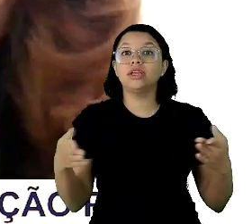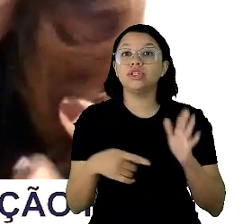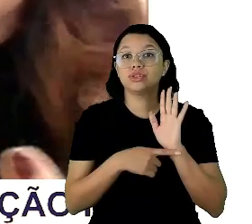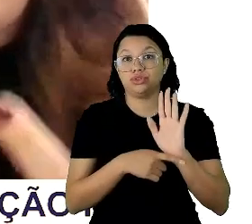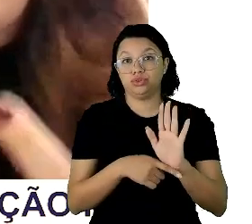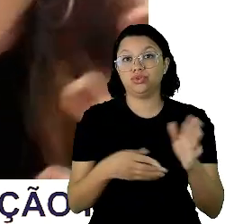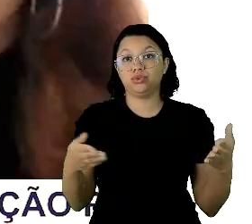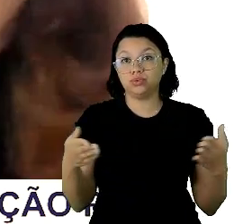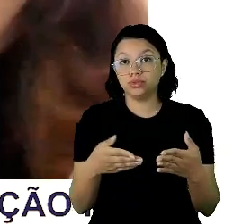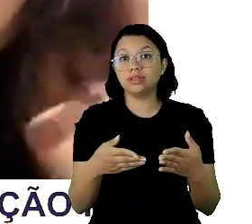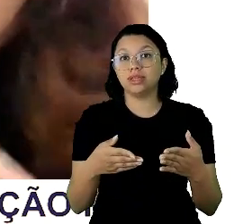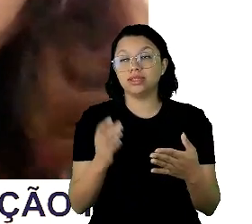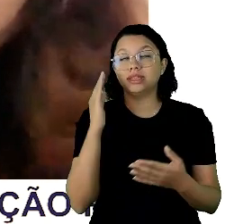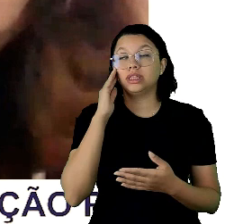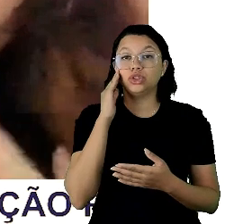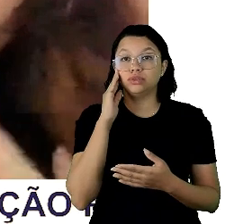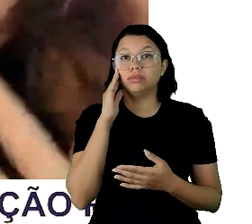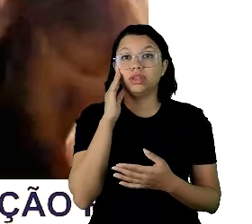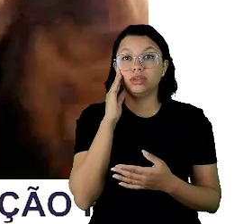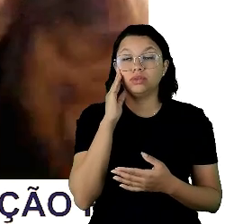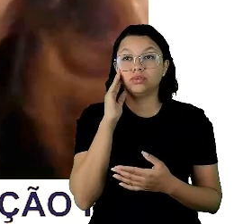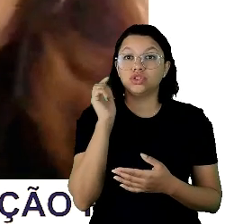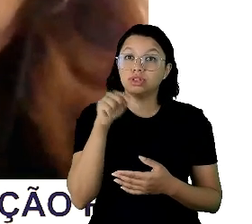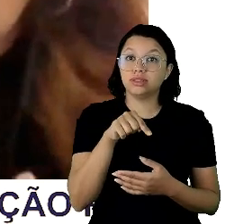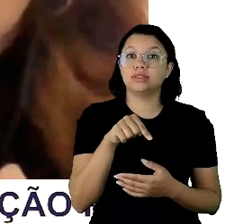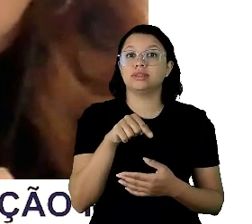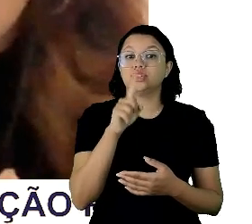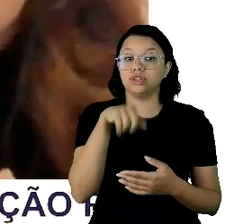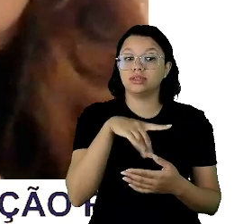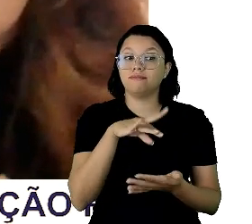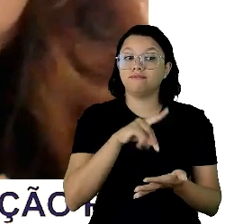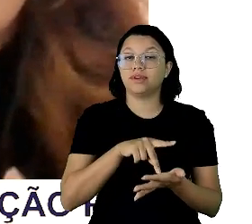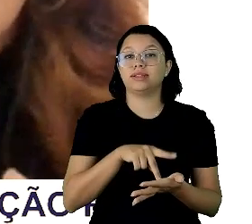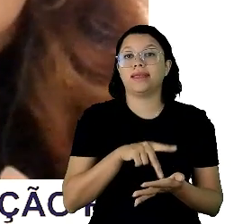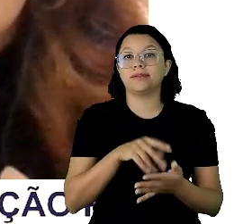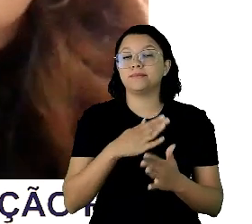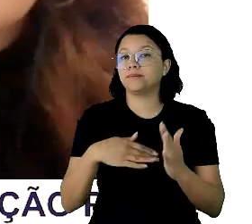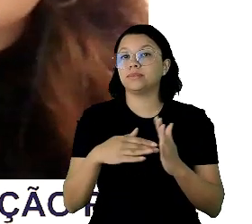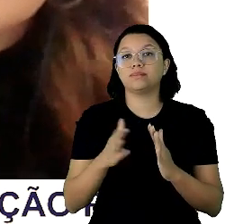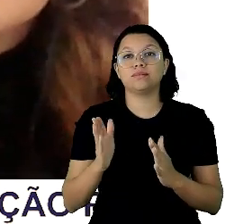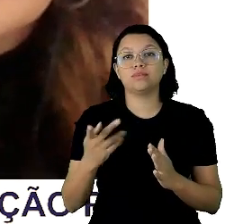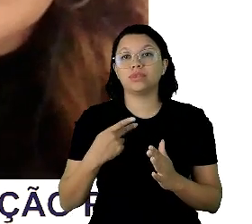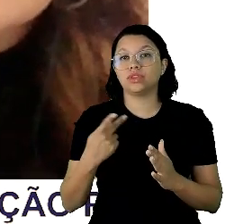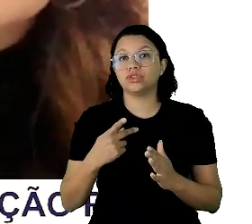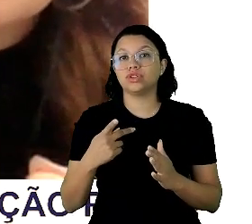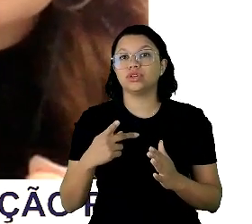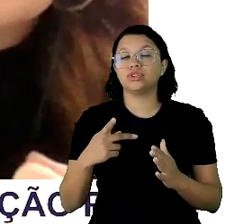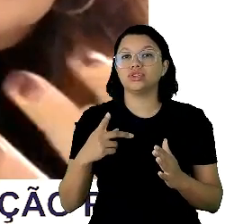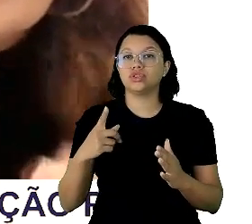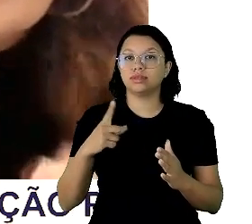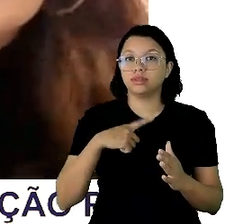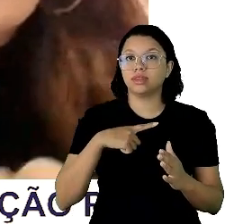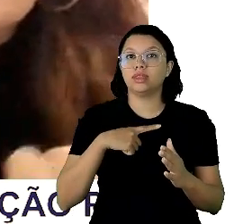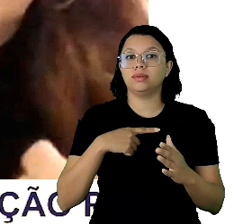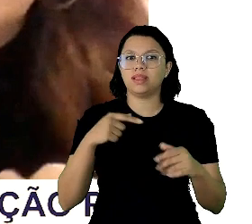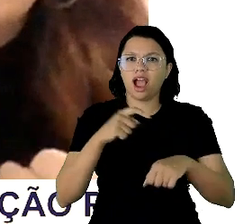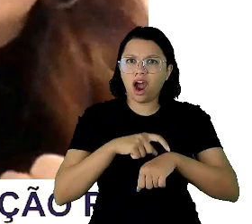veracidade, né? Porque é sempre, tudo que a gente tiver no calor dos acontecimentos é melhor. Eu acho que, no caso,